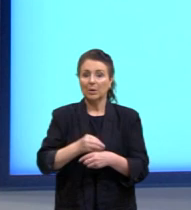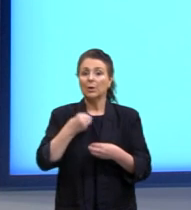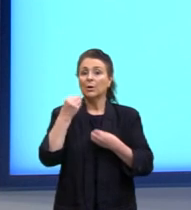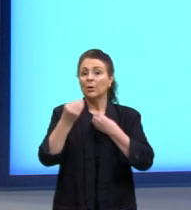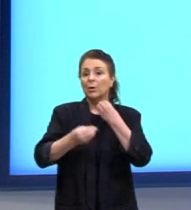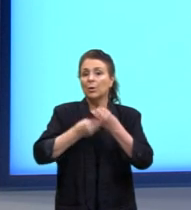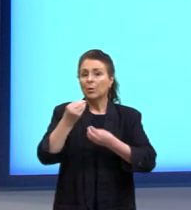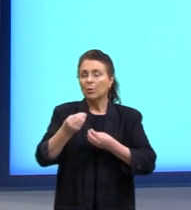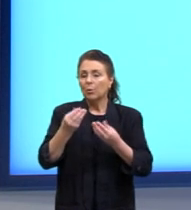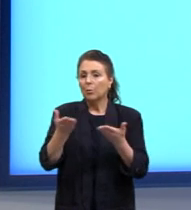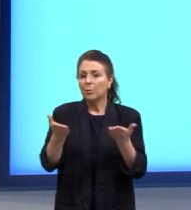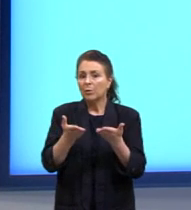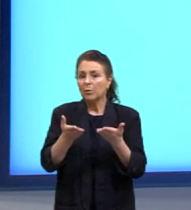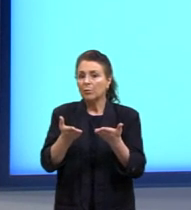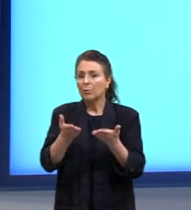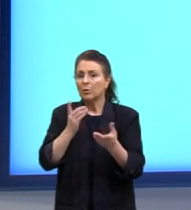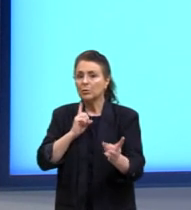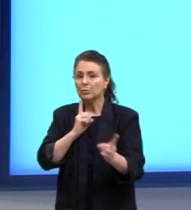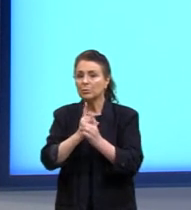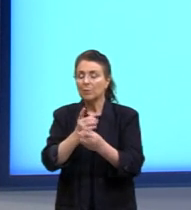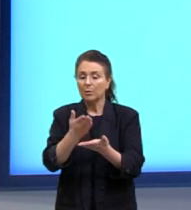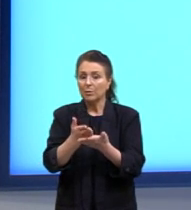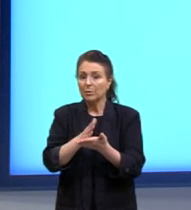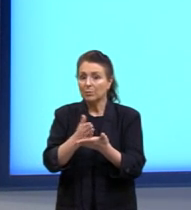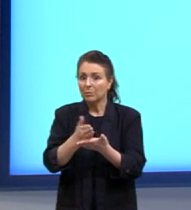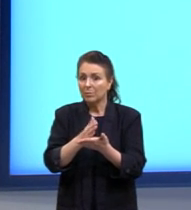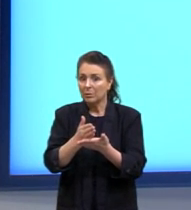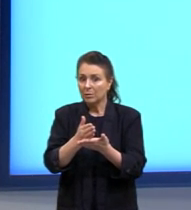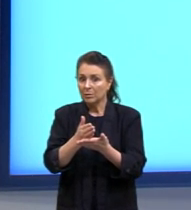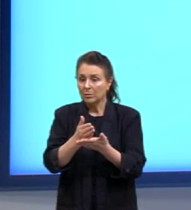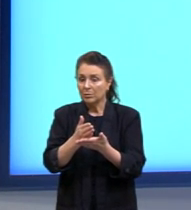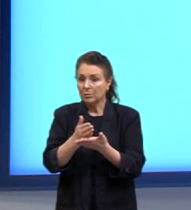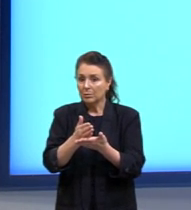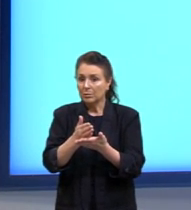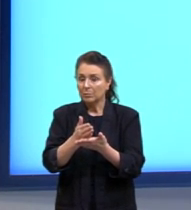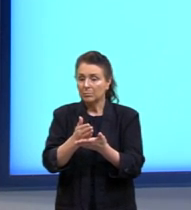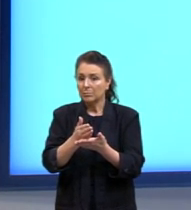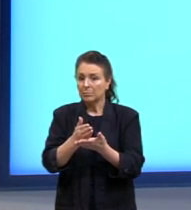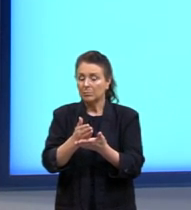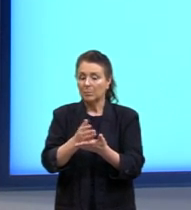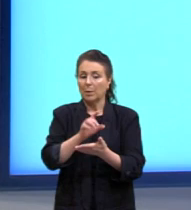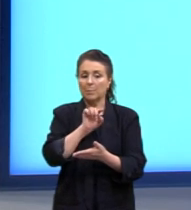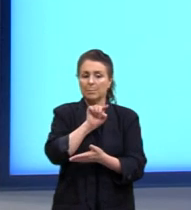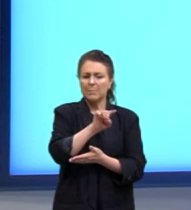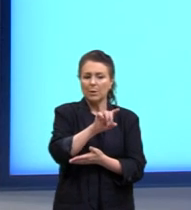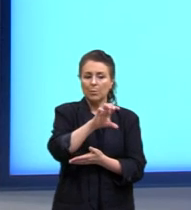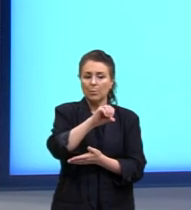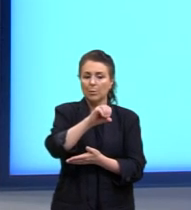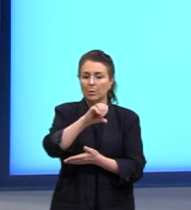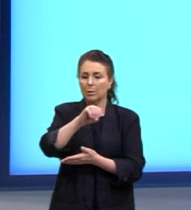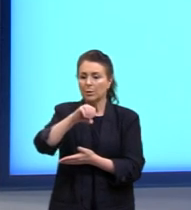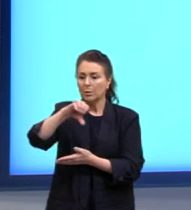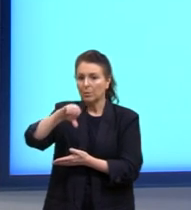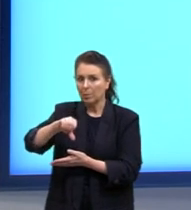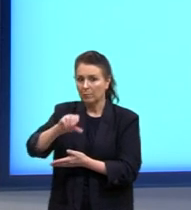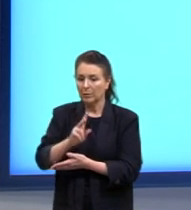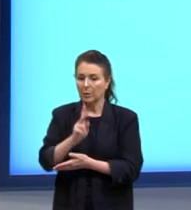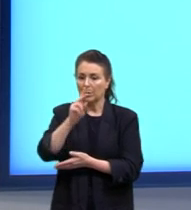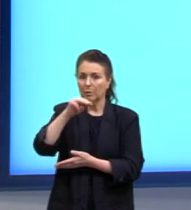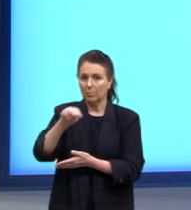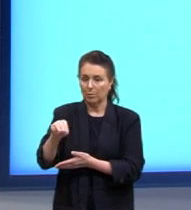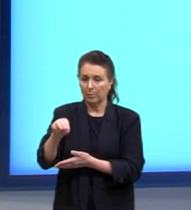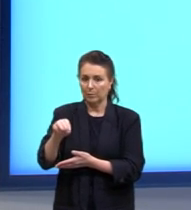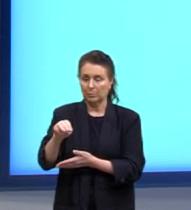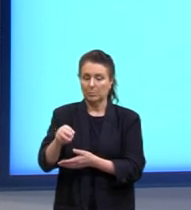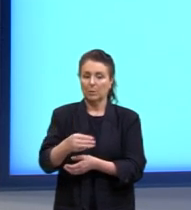eu vou chegar no rendimento médio final bom eu percorri 1009 km E aí eu gastei